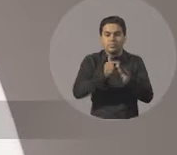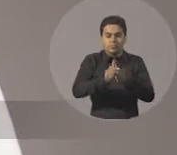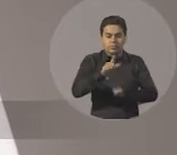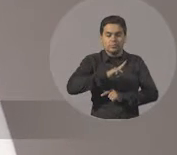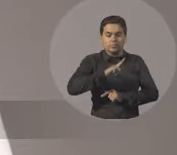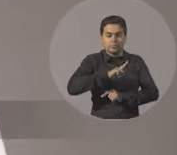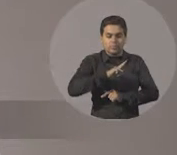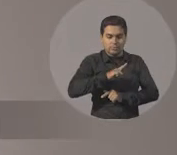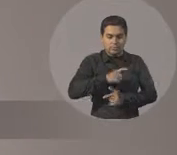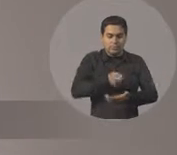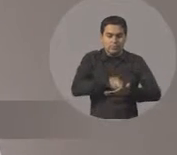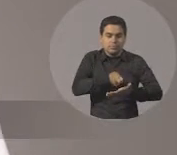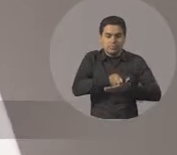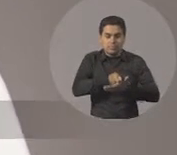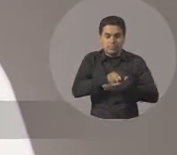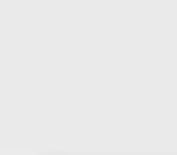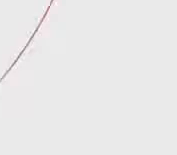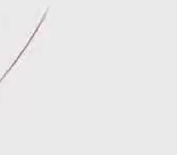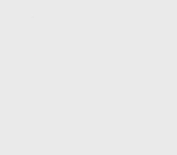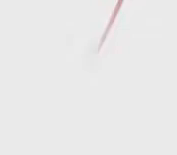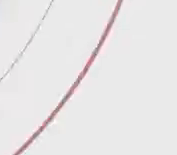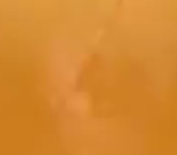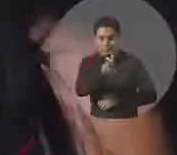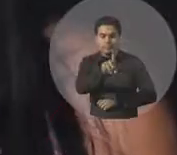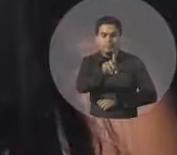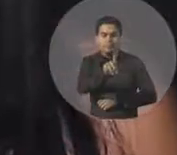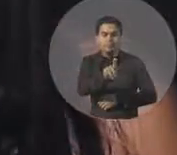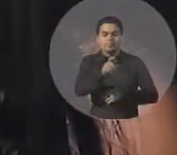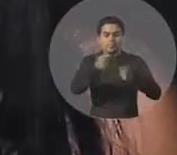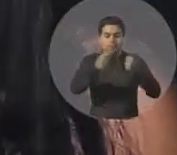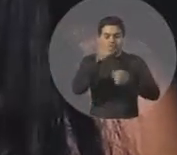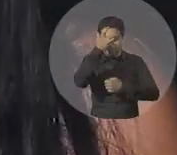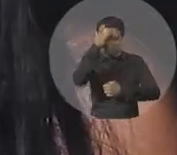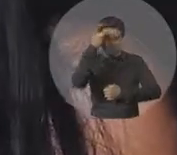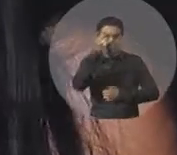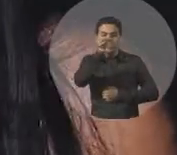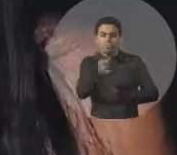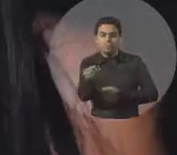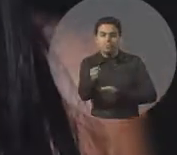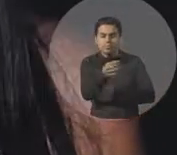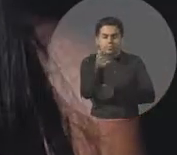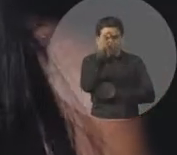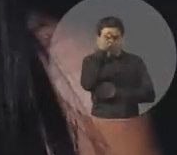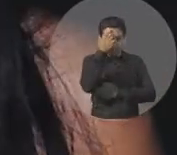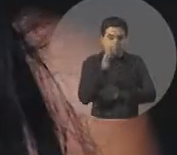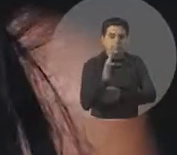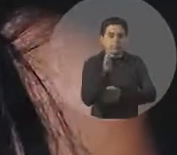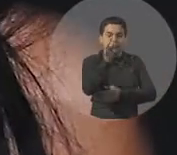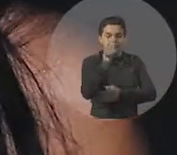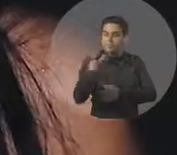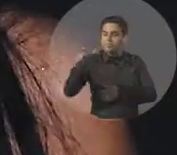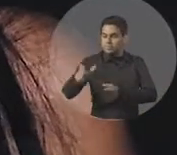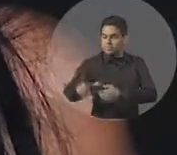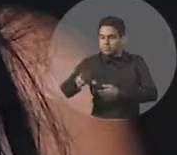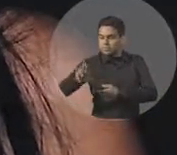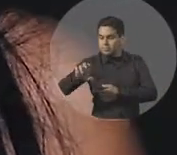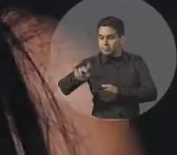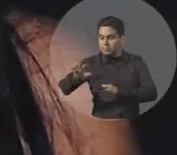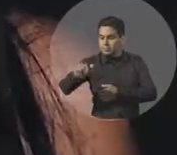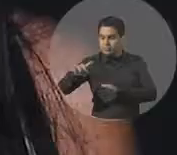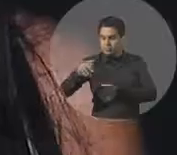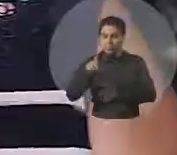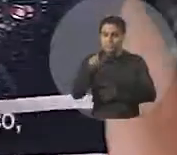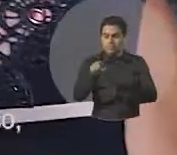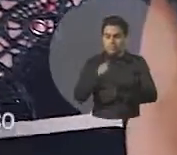Zelo, perseverança e resistência. 15. Dourados precisa de pessoas novas, com olhar para o futuro. Renato é a